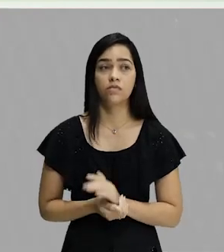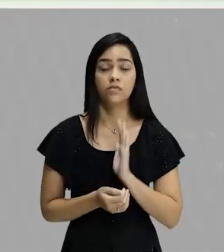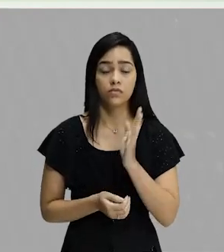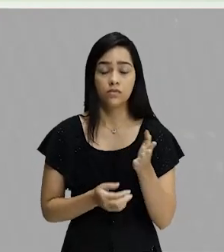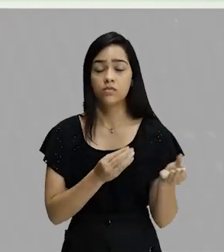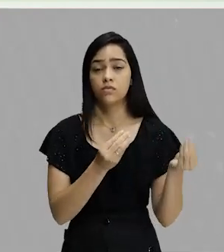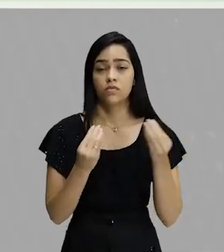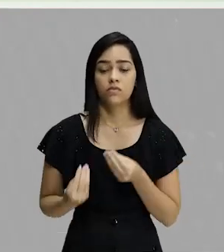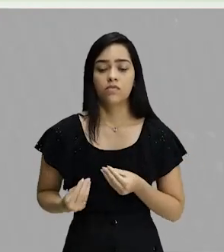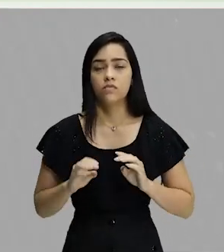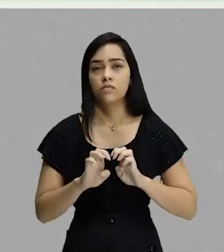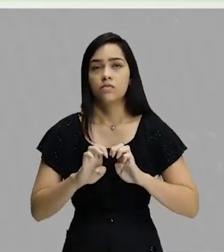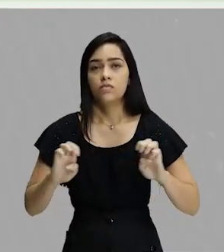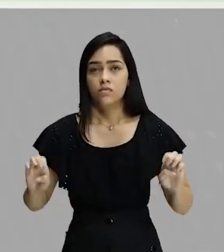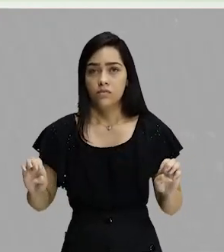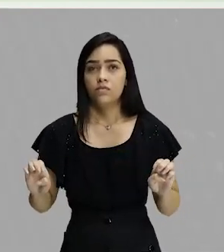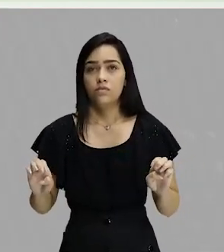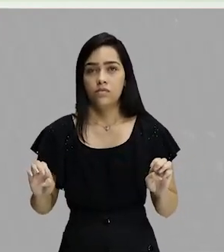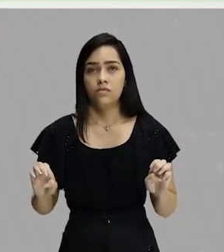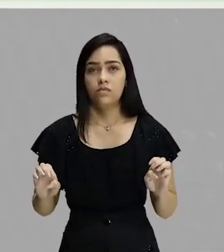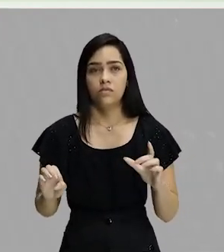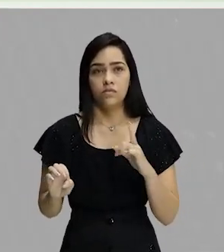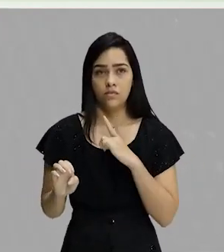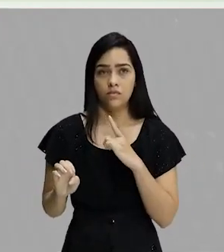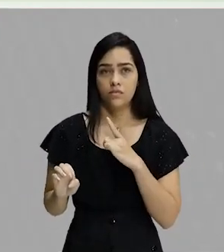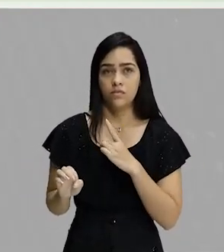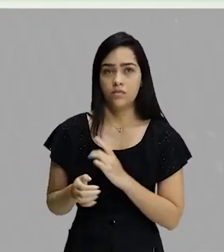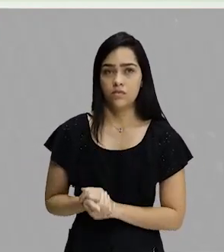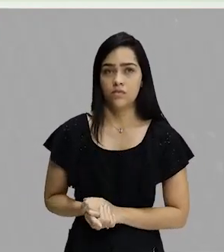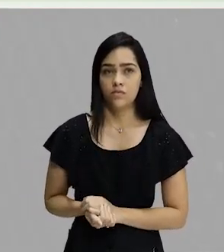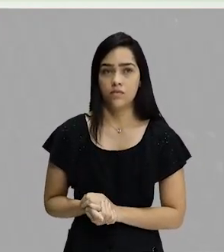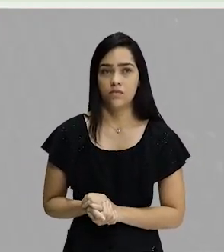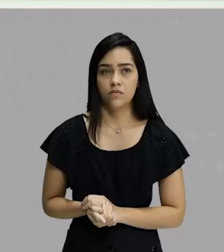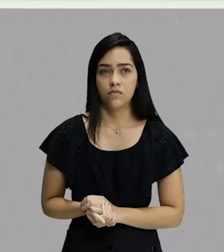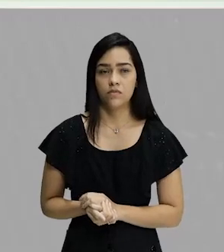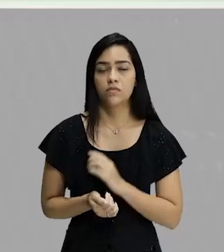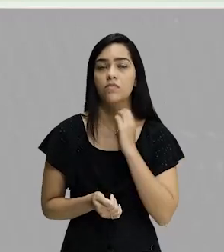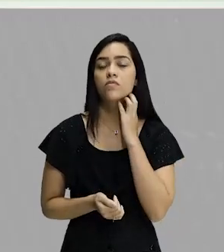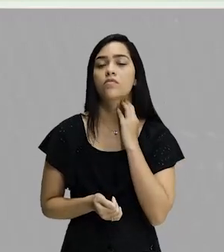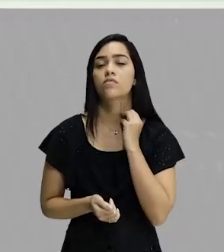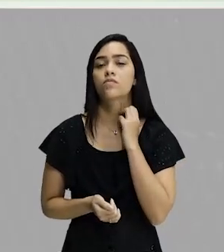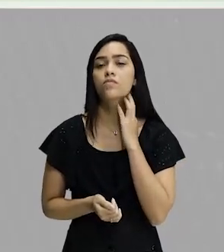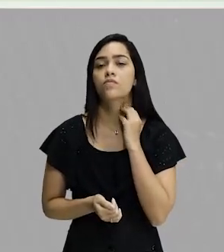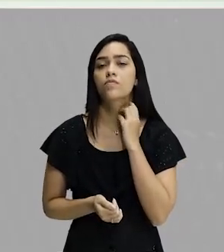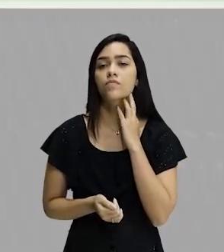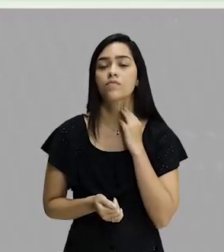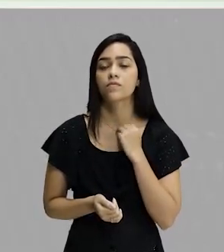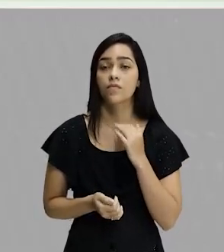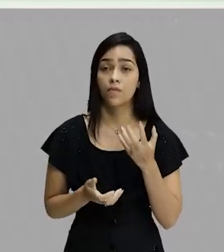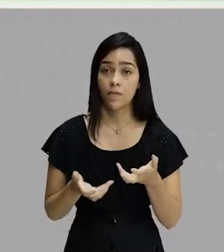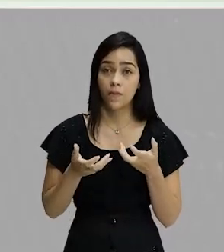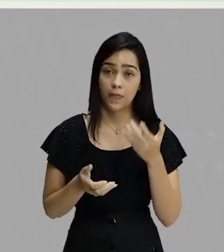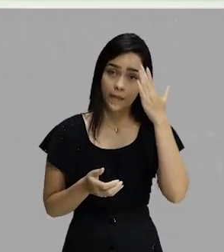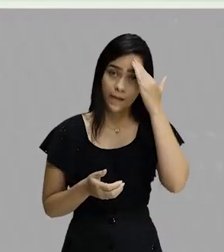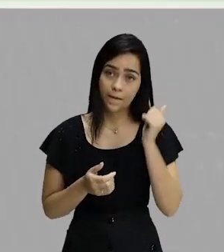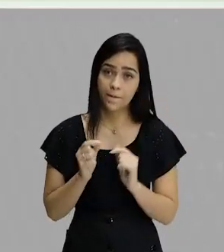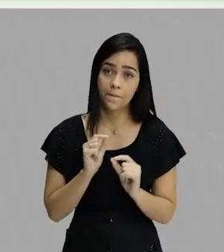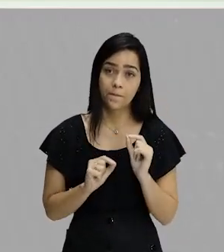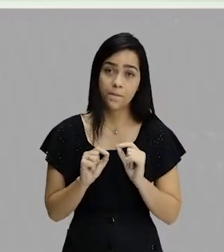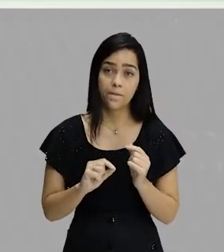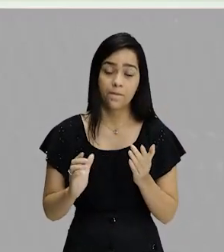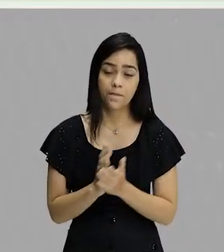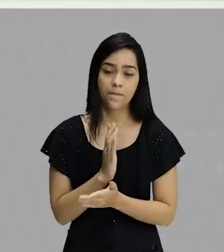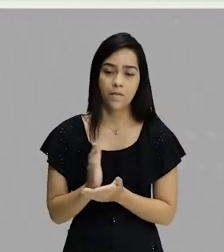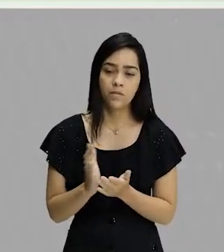deu a equação. Tá? Na equação 2, a equação já foi dada. Tá? Ele quer que aí faz